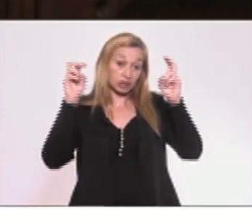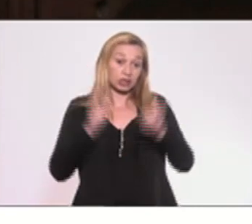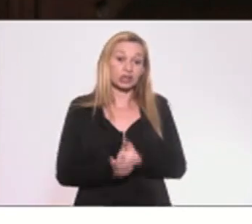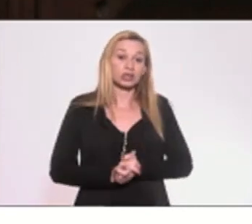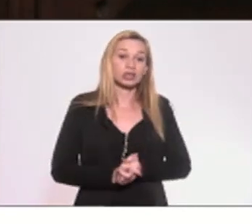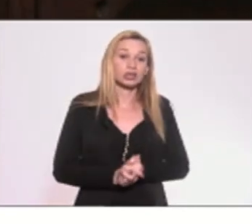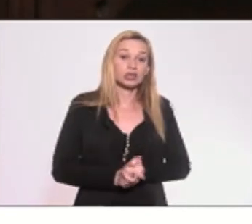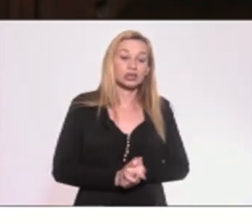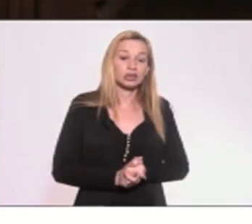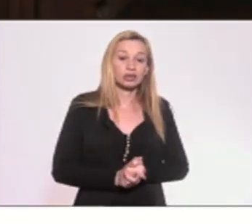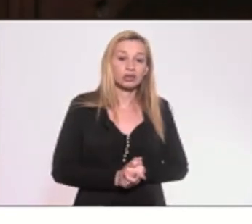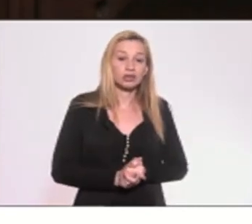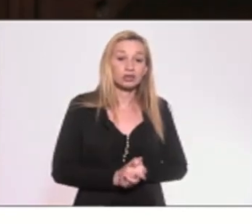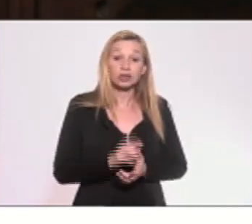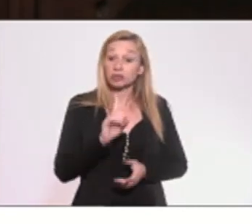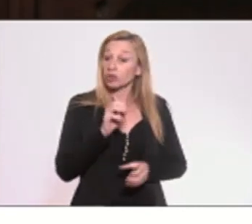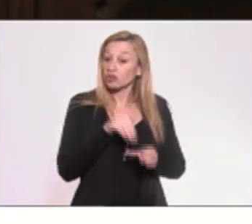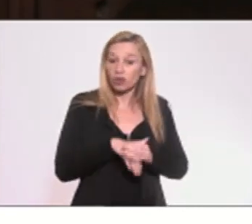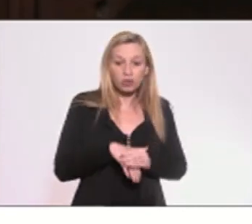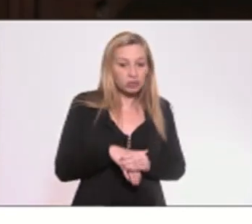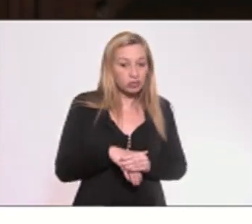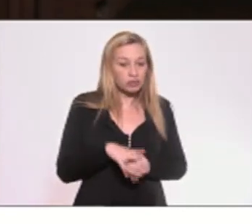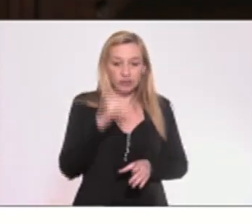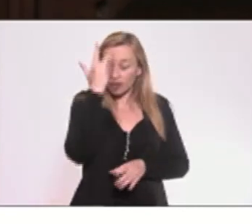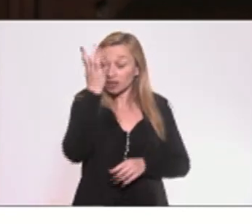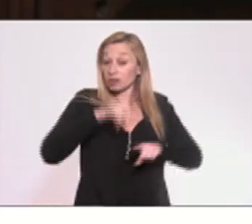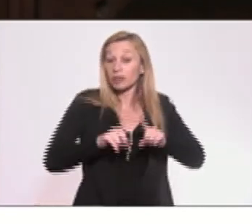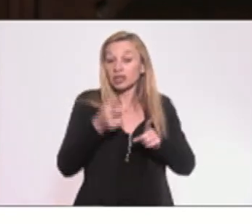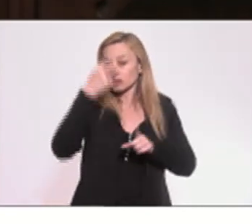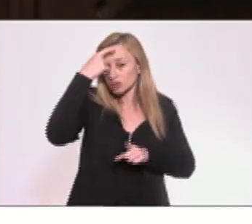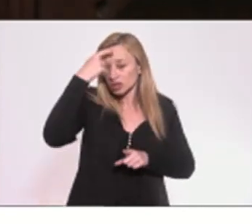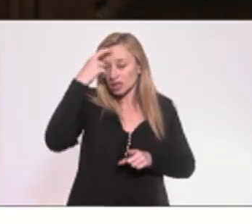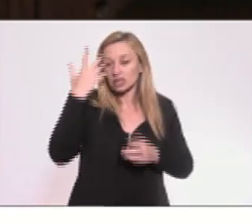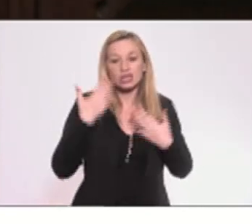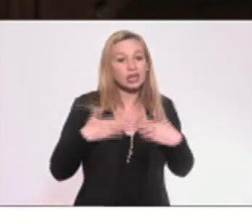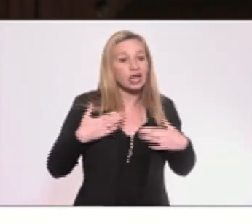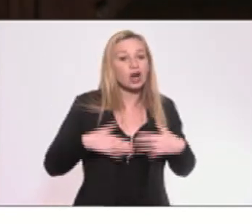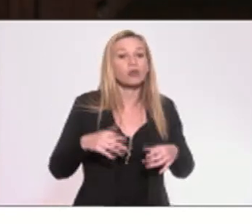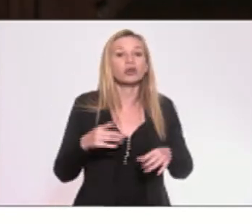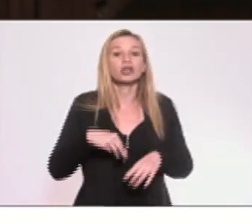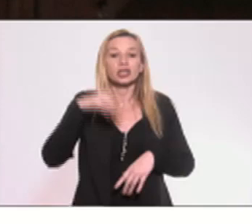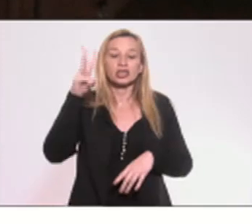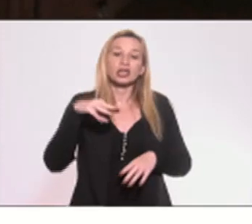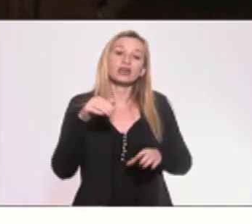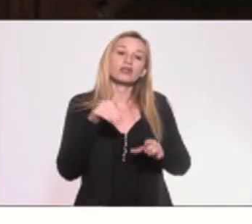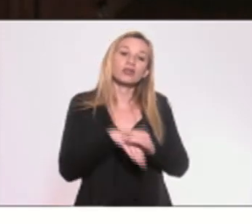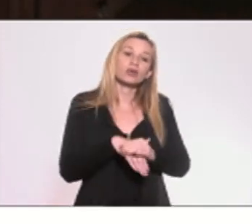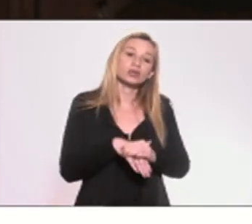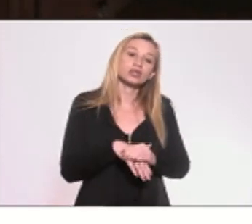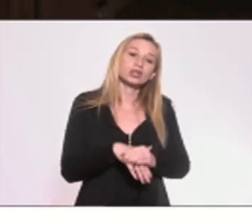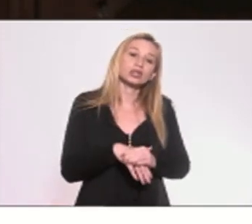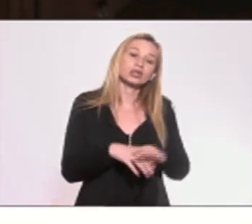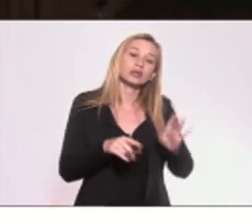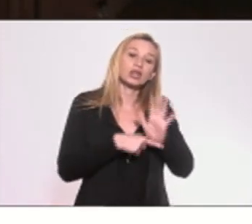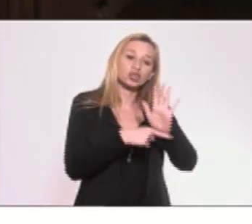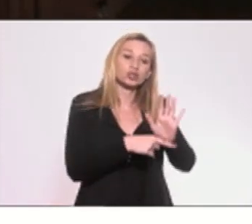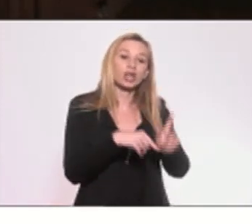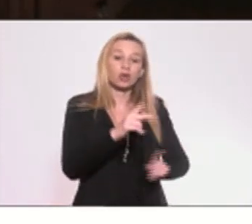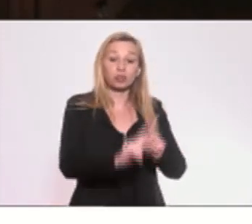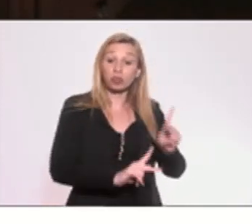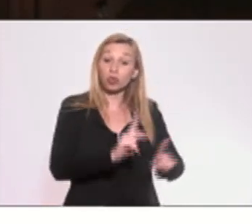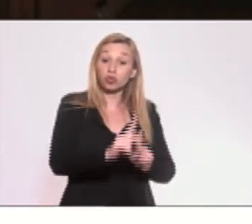de fato, não é um voto fácil, mas com a consciência tranquila de quem vota em prol da população, de quem